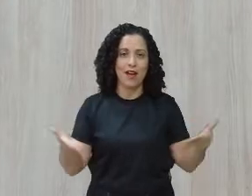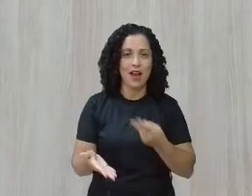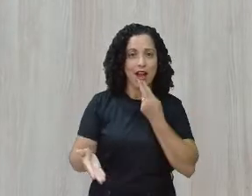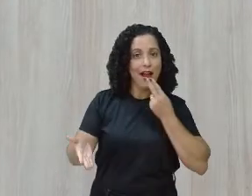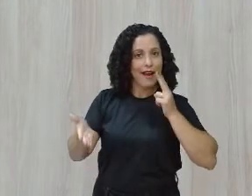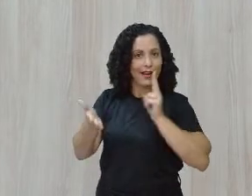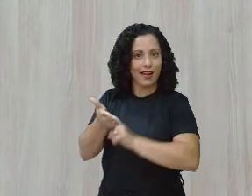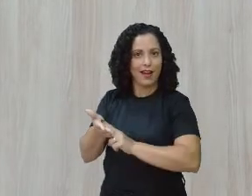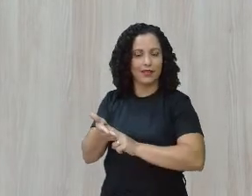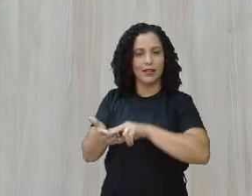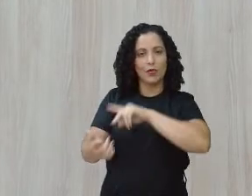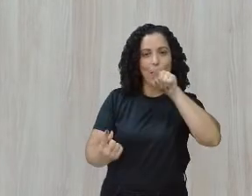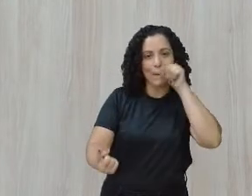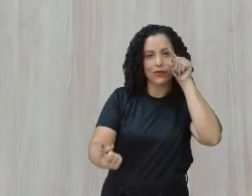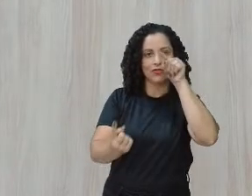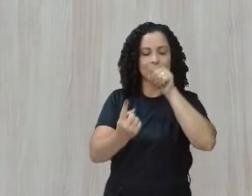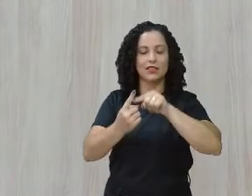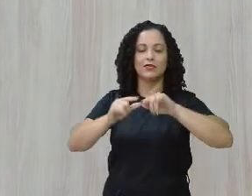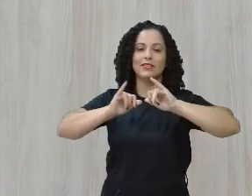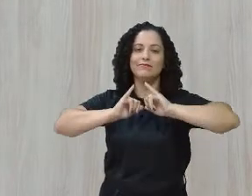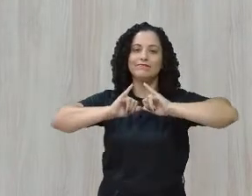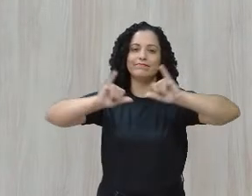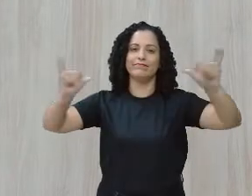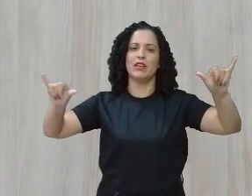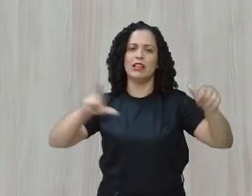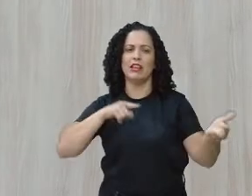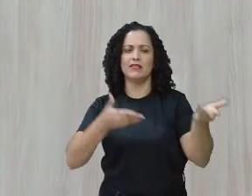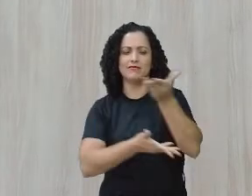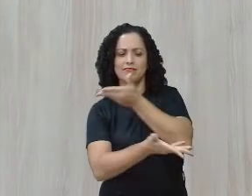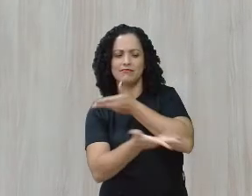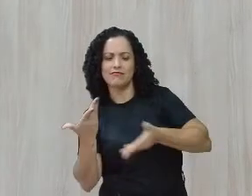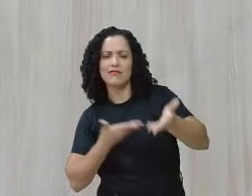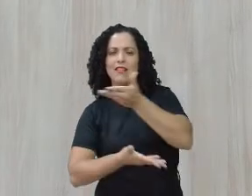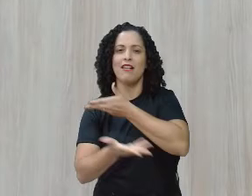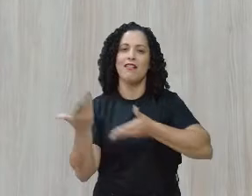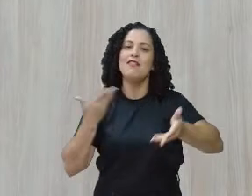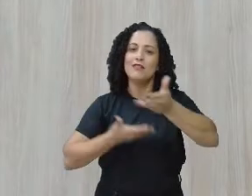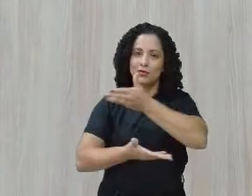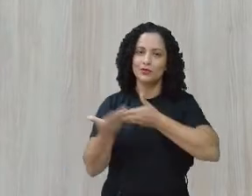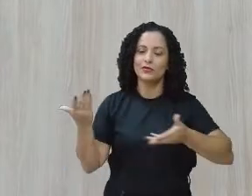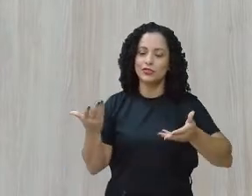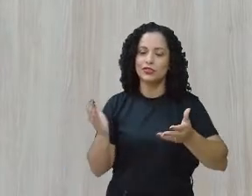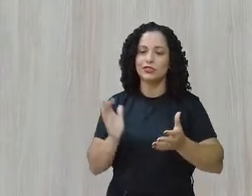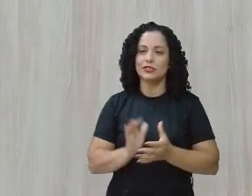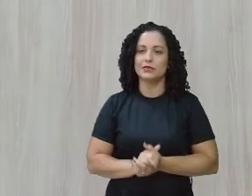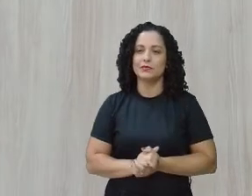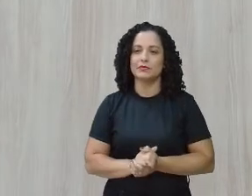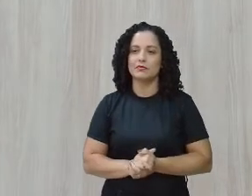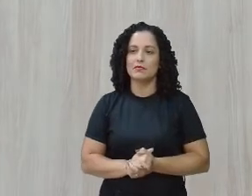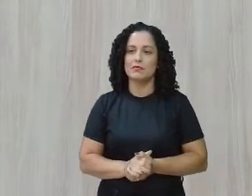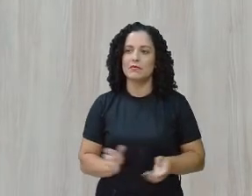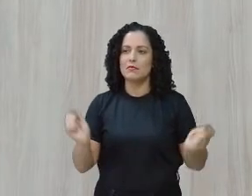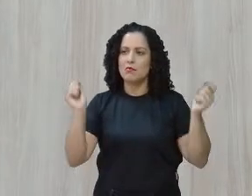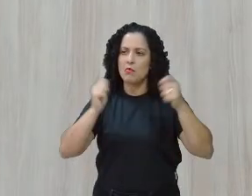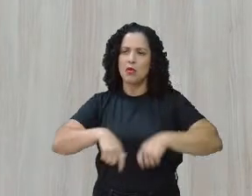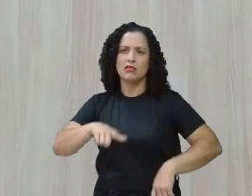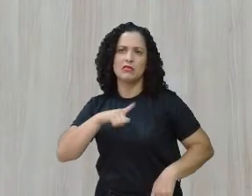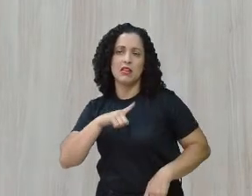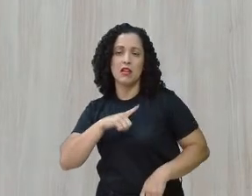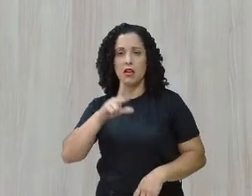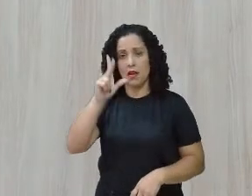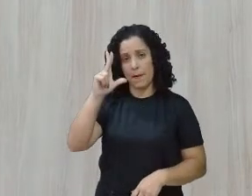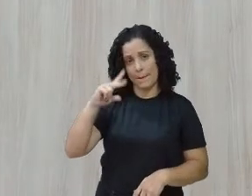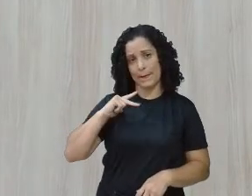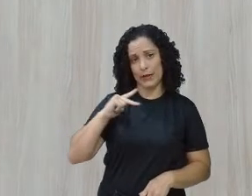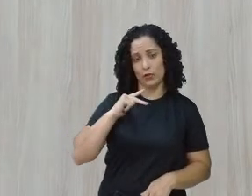sempre comunicar, fazer essa conversa entre duas pessoas. Seja por uma questão